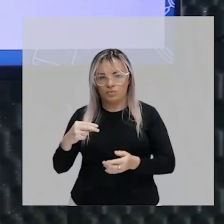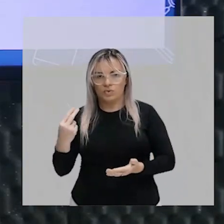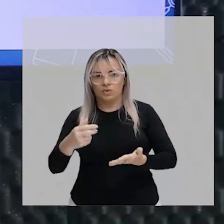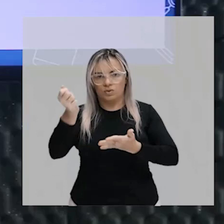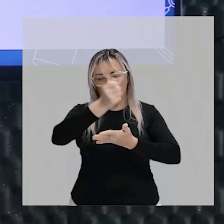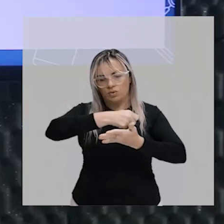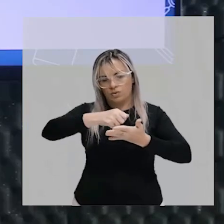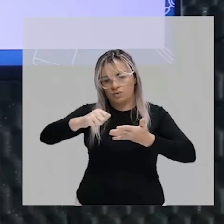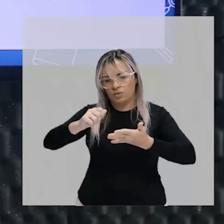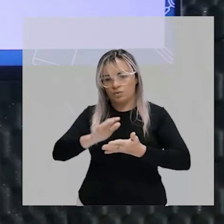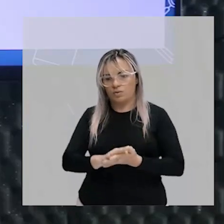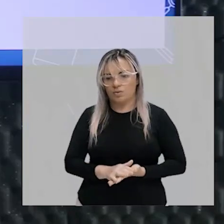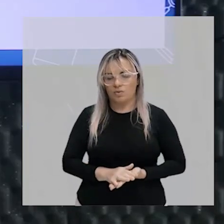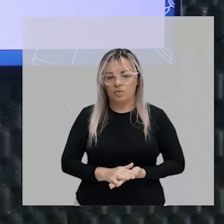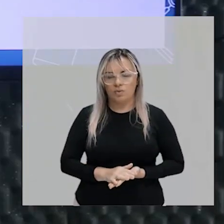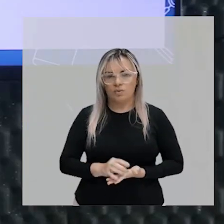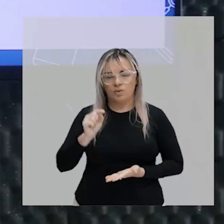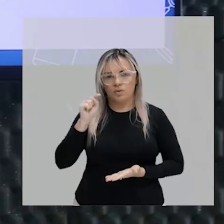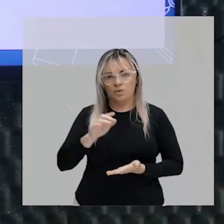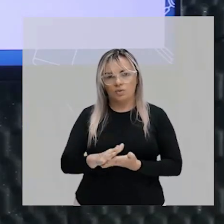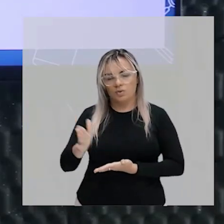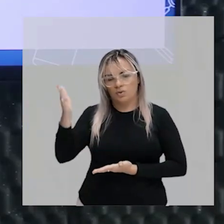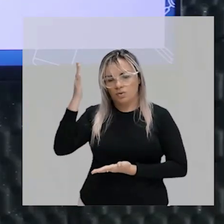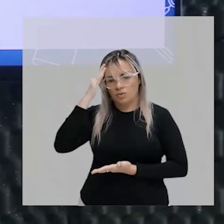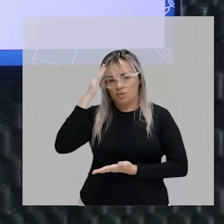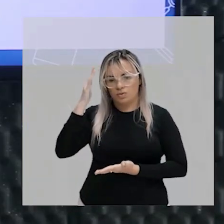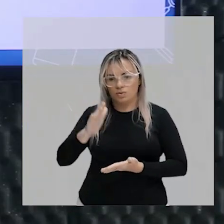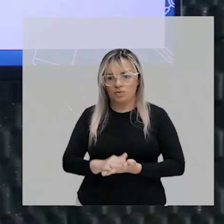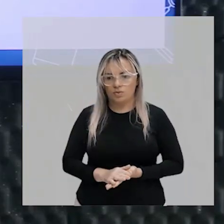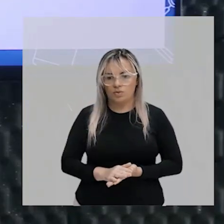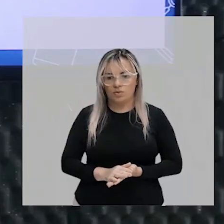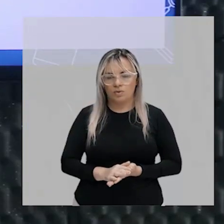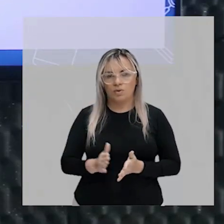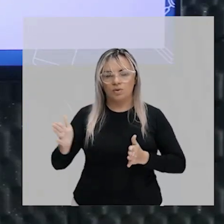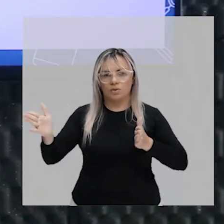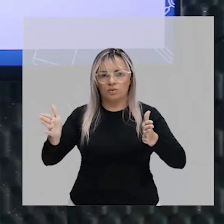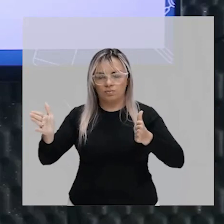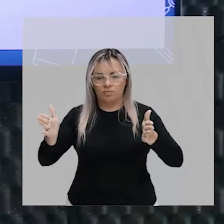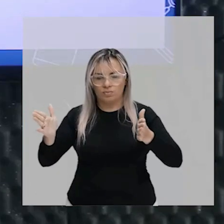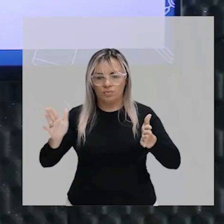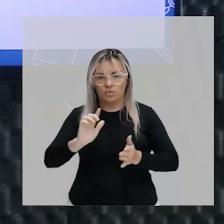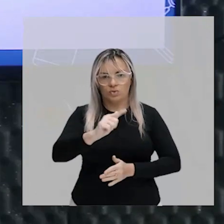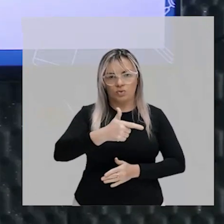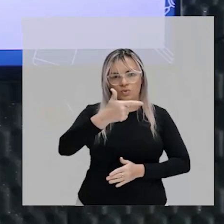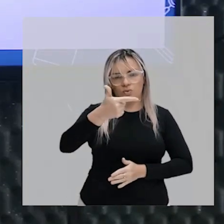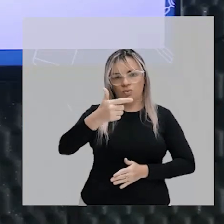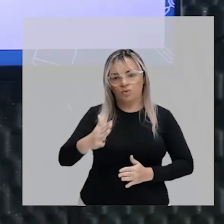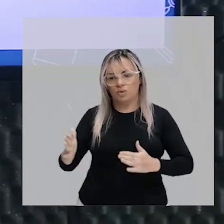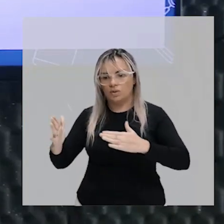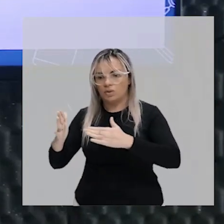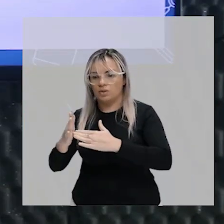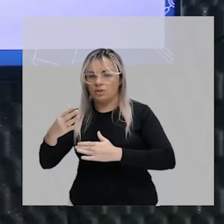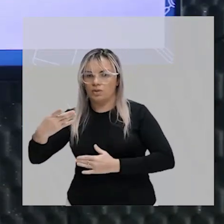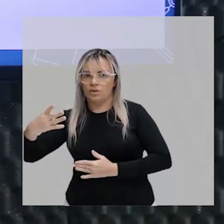você eles estão compreendidos neste intervalo aqui ó entre 2 e 40